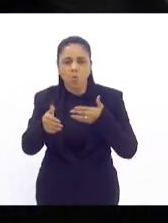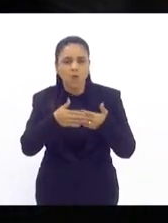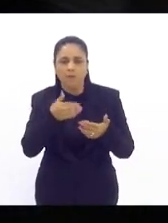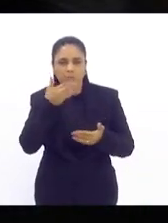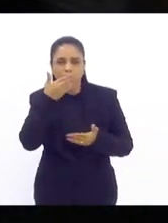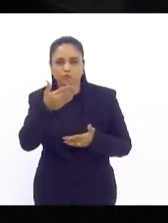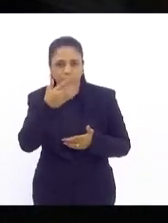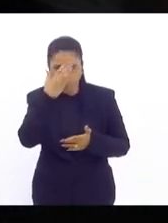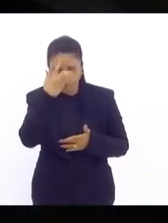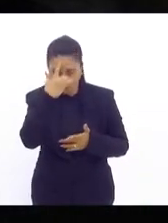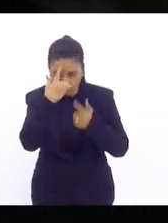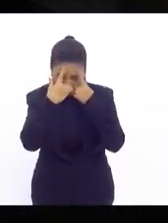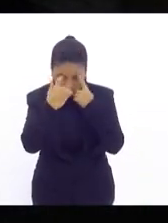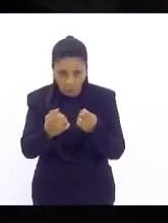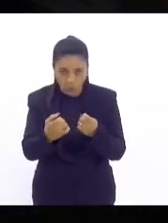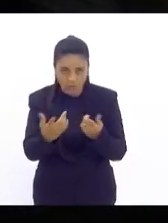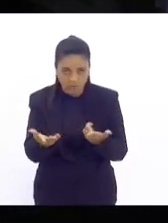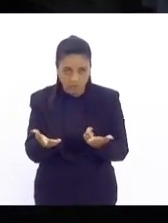então